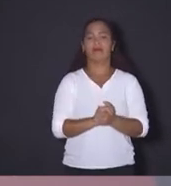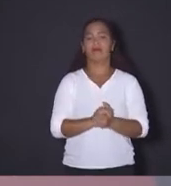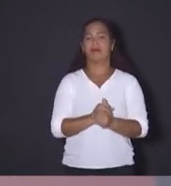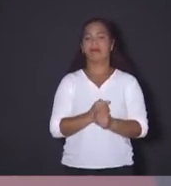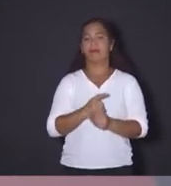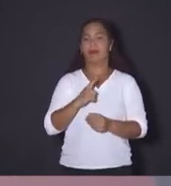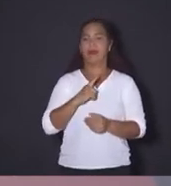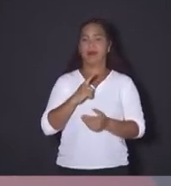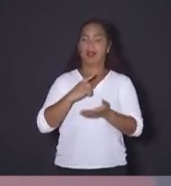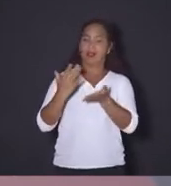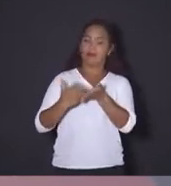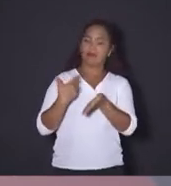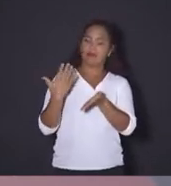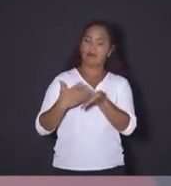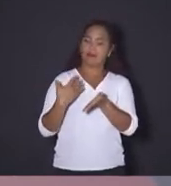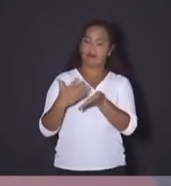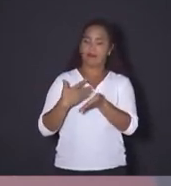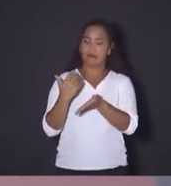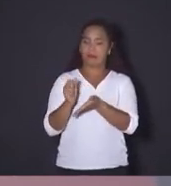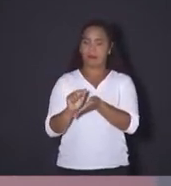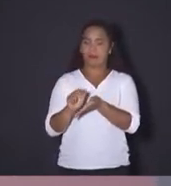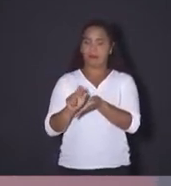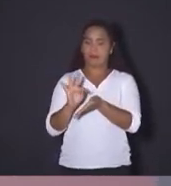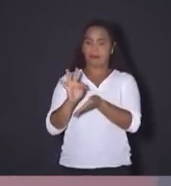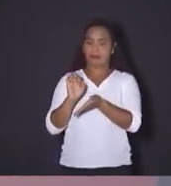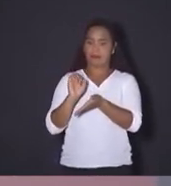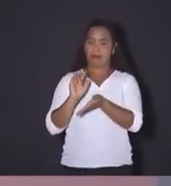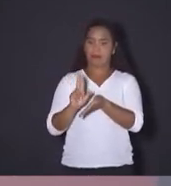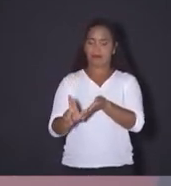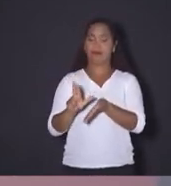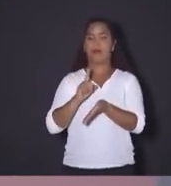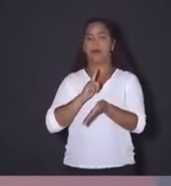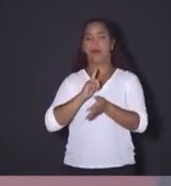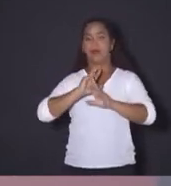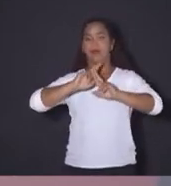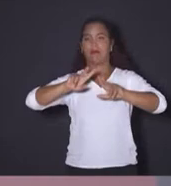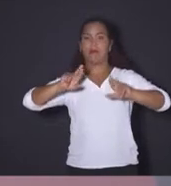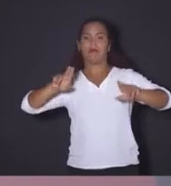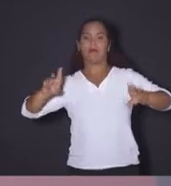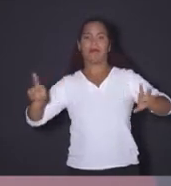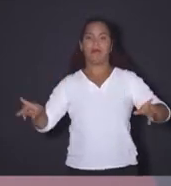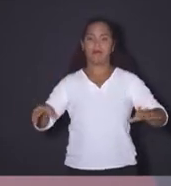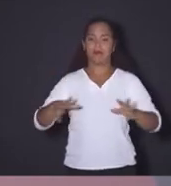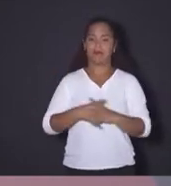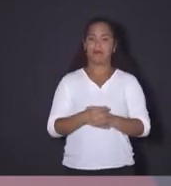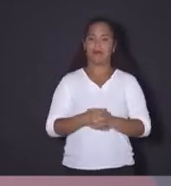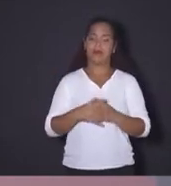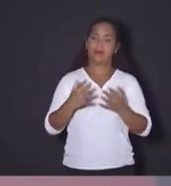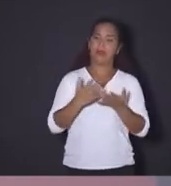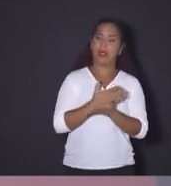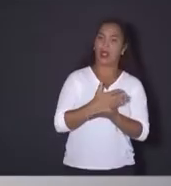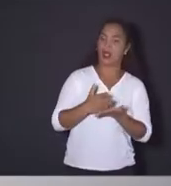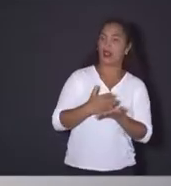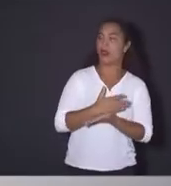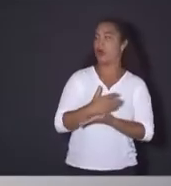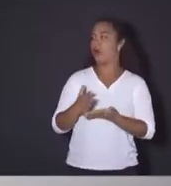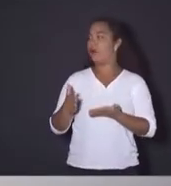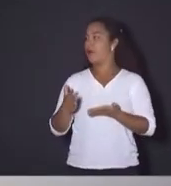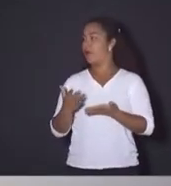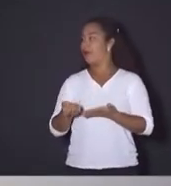autores que vão definir esse conceito a partir de diferentes perspectivas alguns autores vão entender que